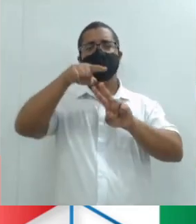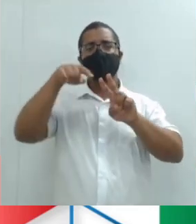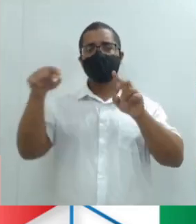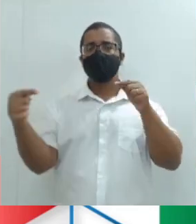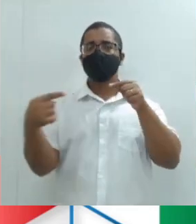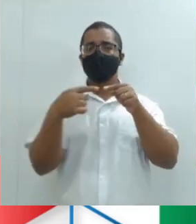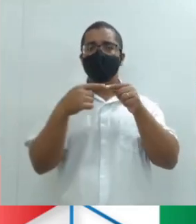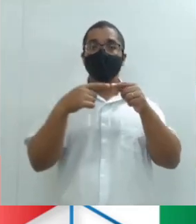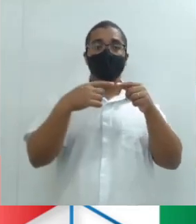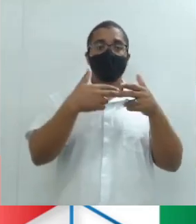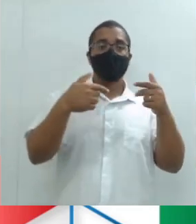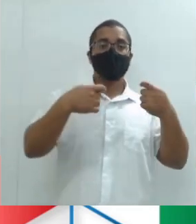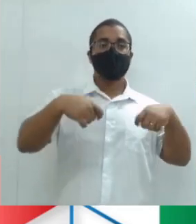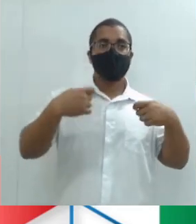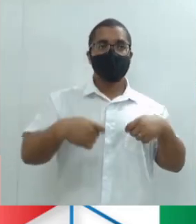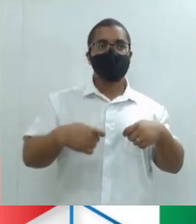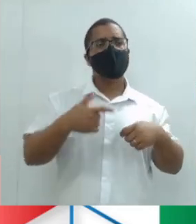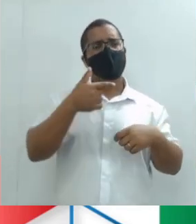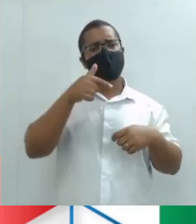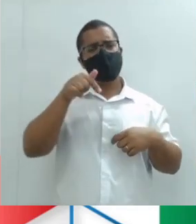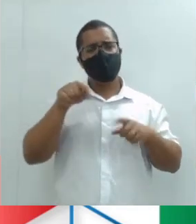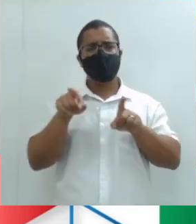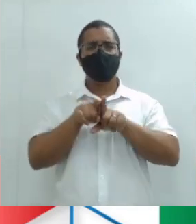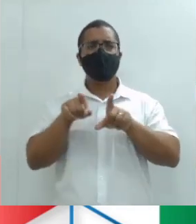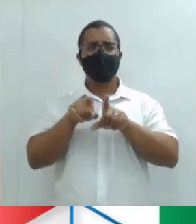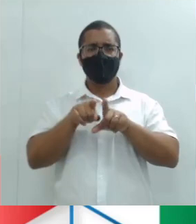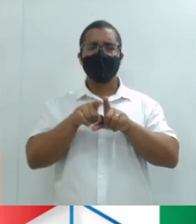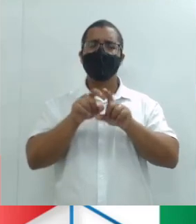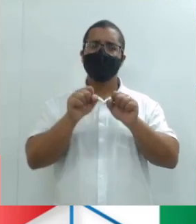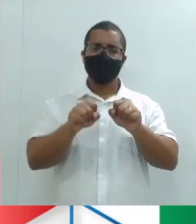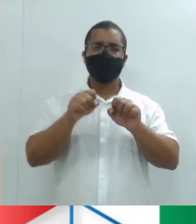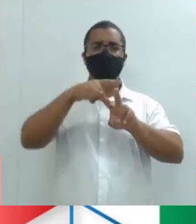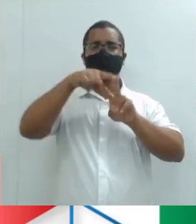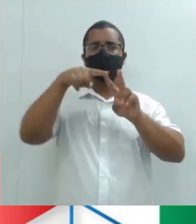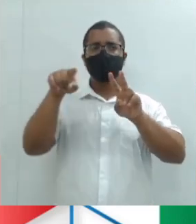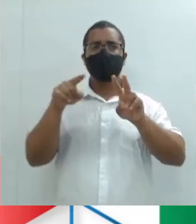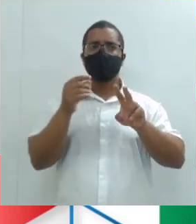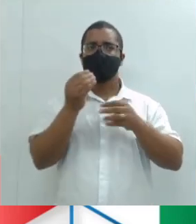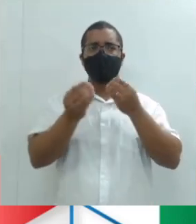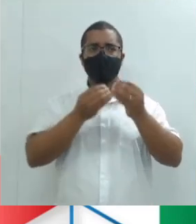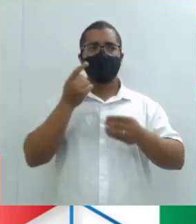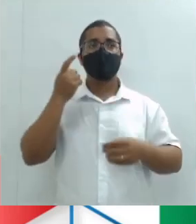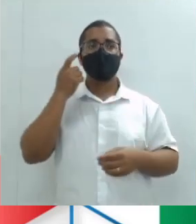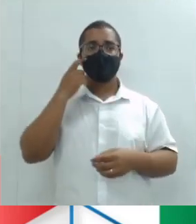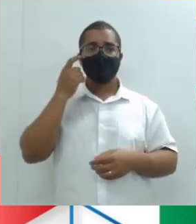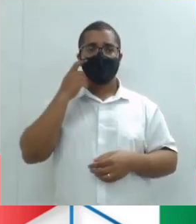à necessidade. E o 27 também, eu posso extrair a raiz cúbica dele. Então, preste atenção.